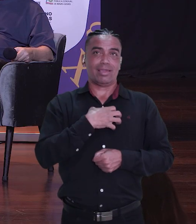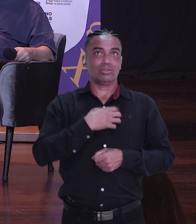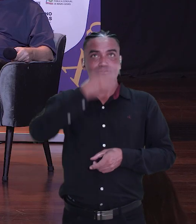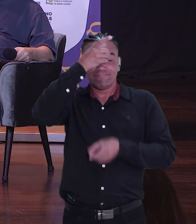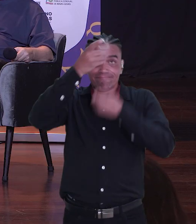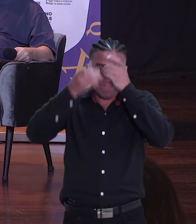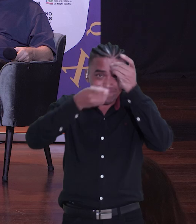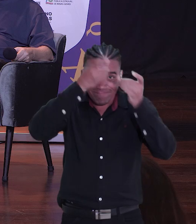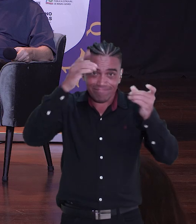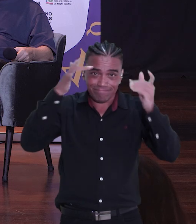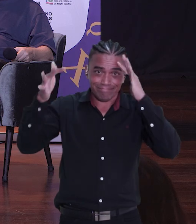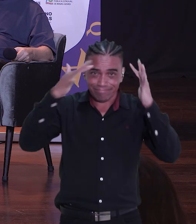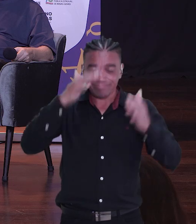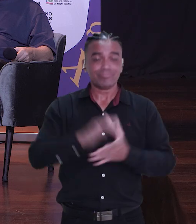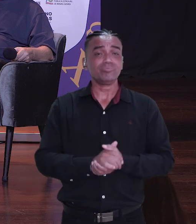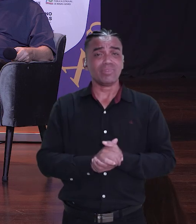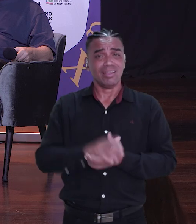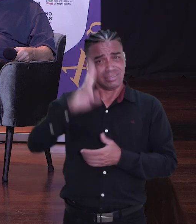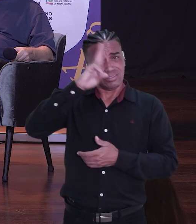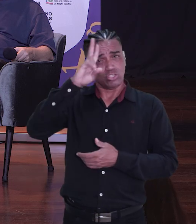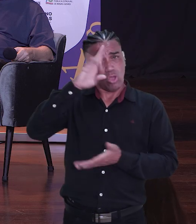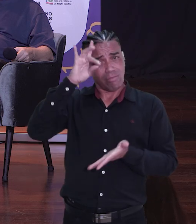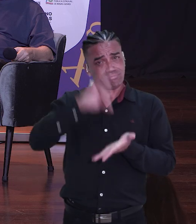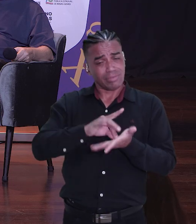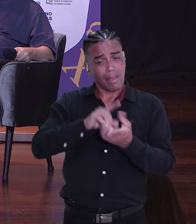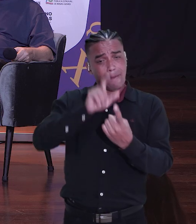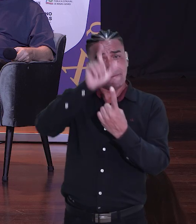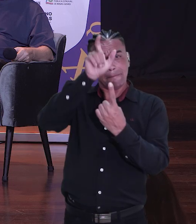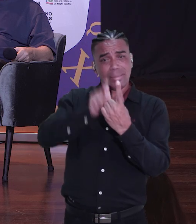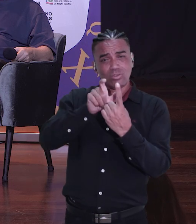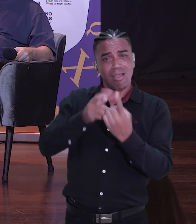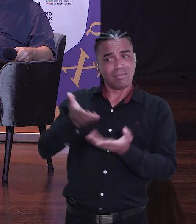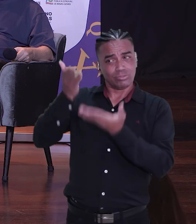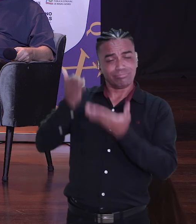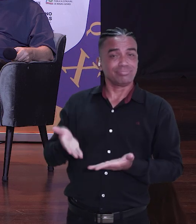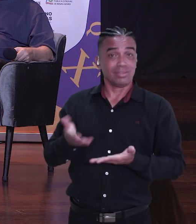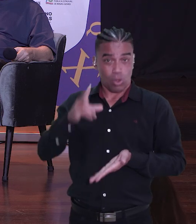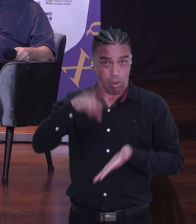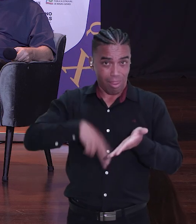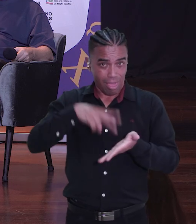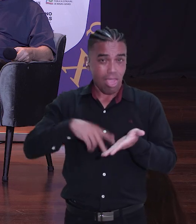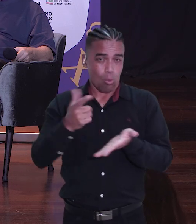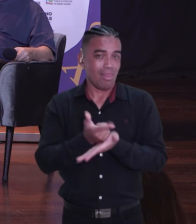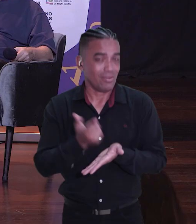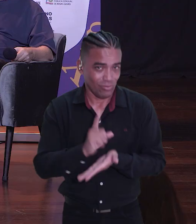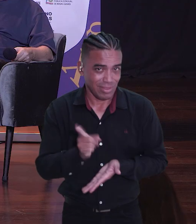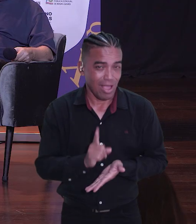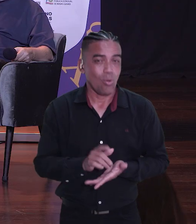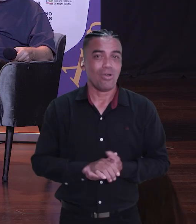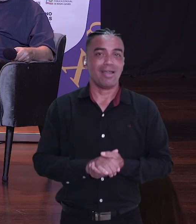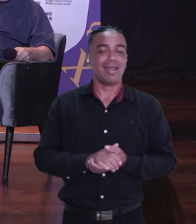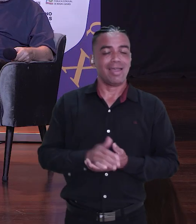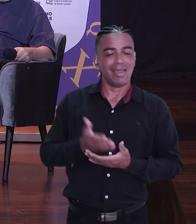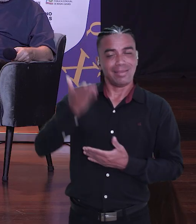maneira ficcional. E essas histórias reais, o personagem está aqui, para quem não leu o livro